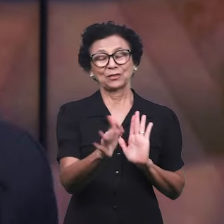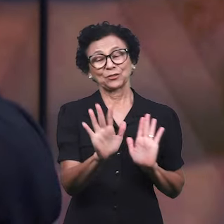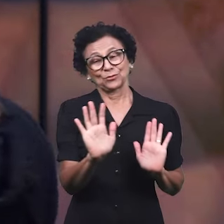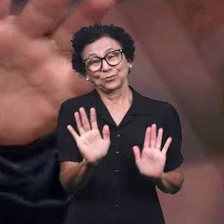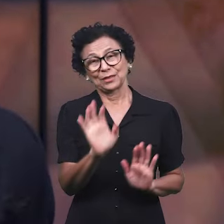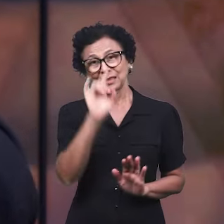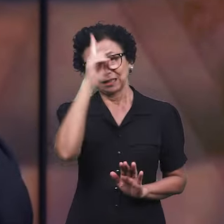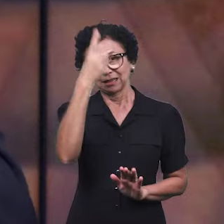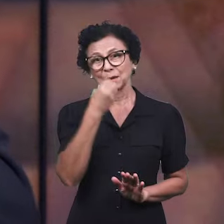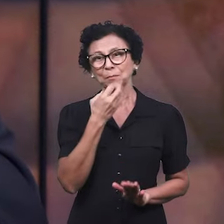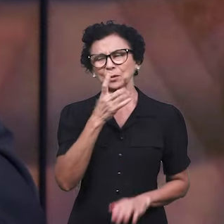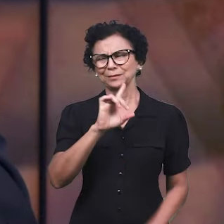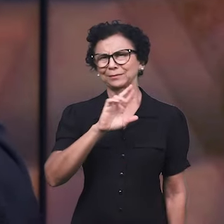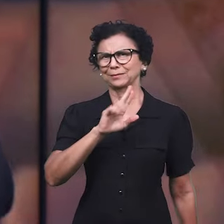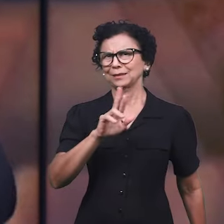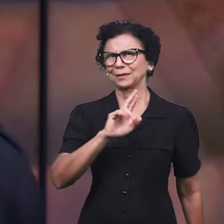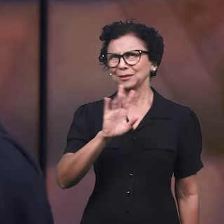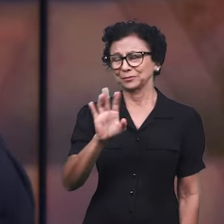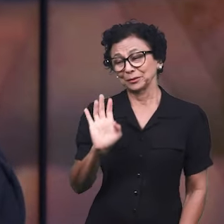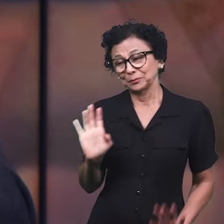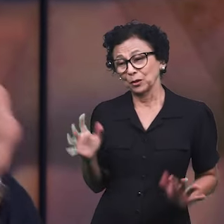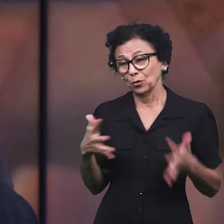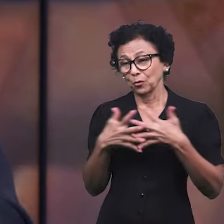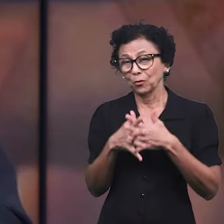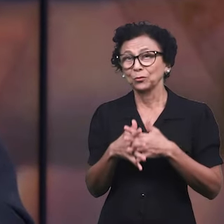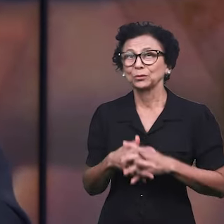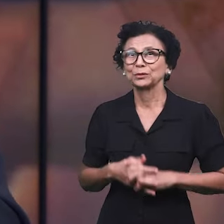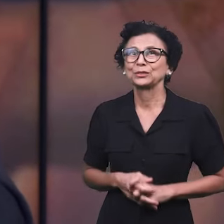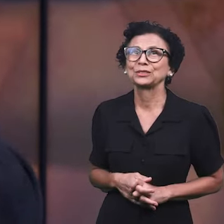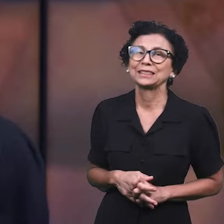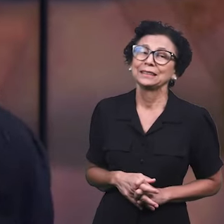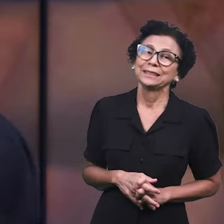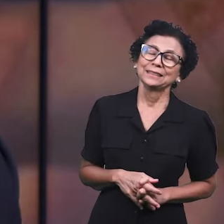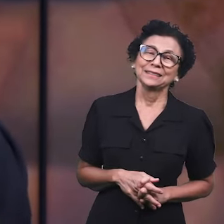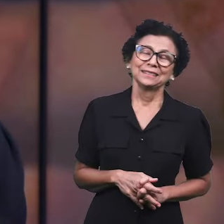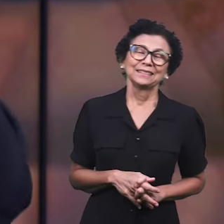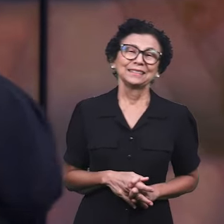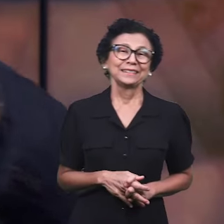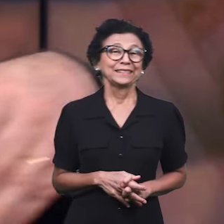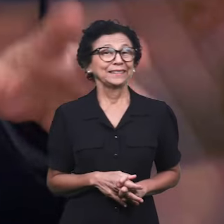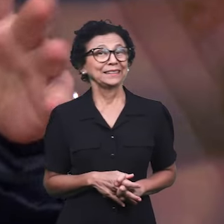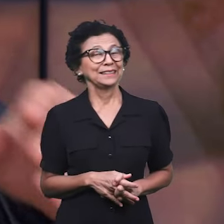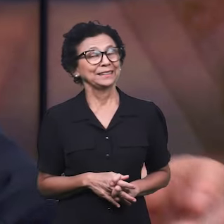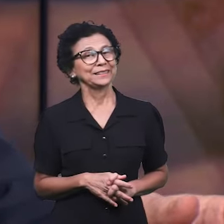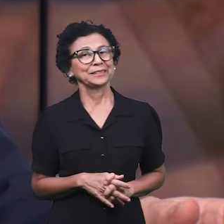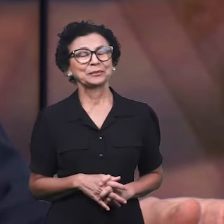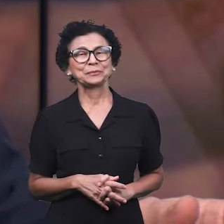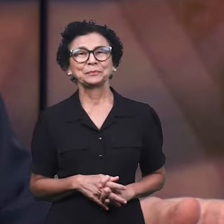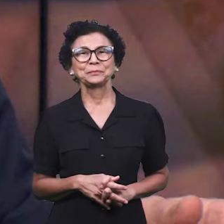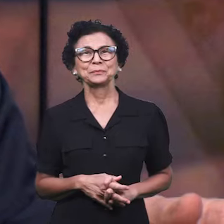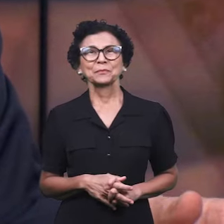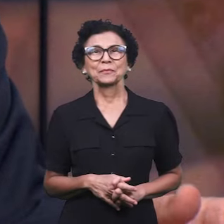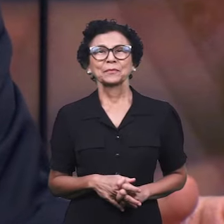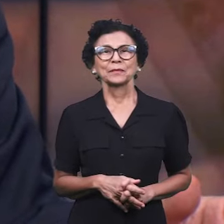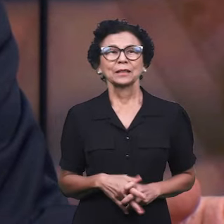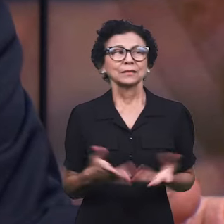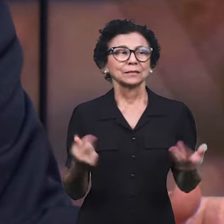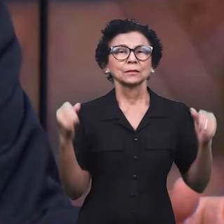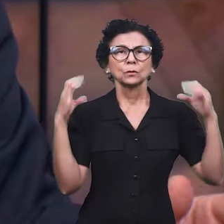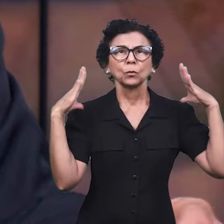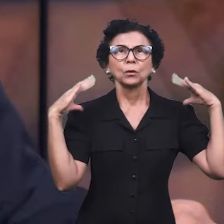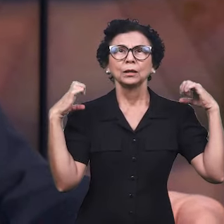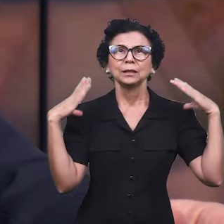porque por isso que quando vai materializar a coisa sempre tem uma cópia. O negócio dos anjos aqui, os